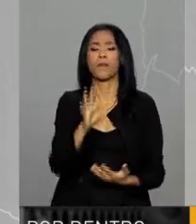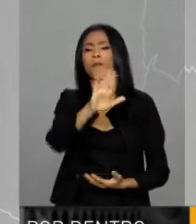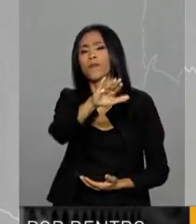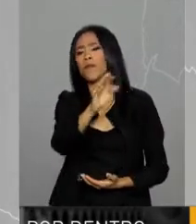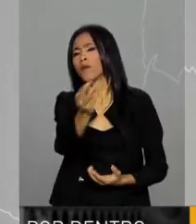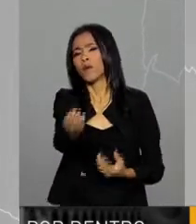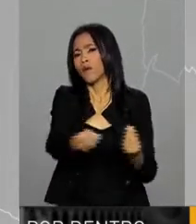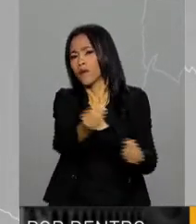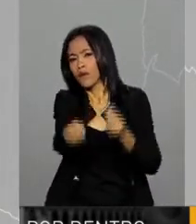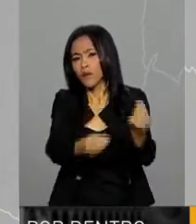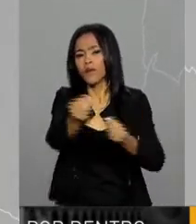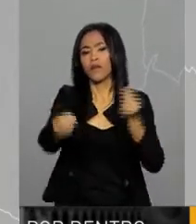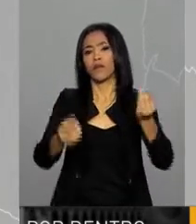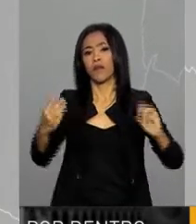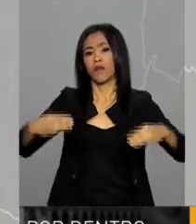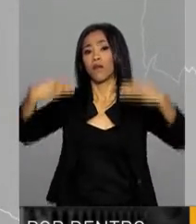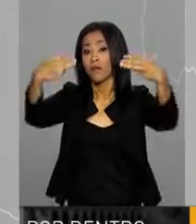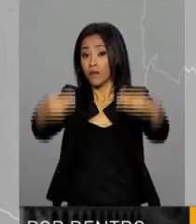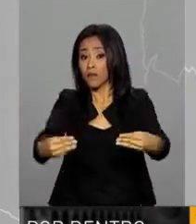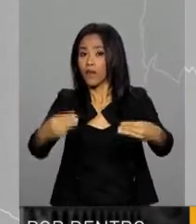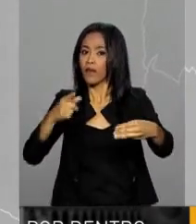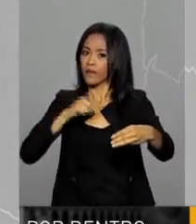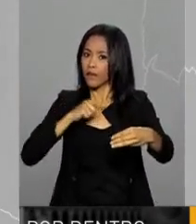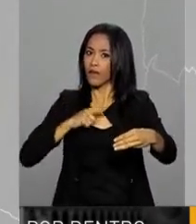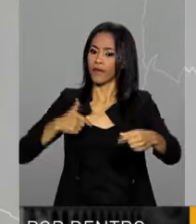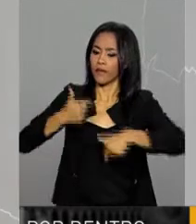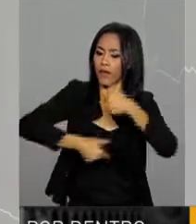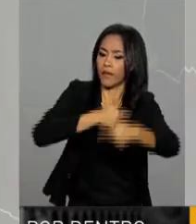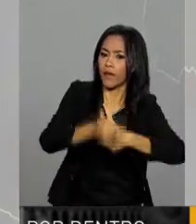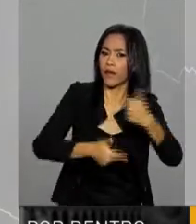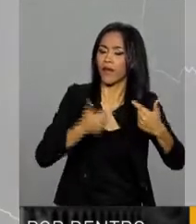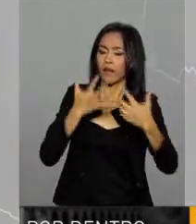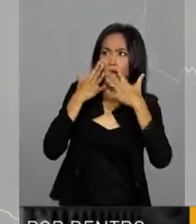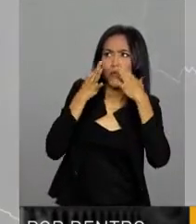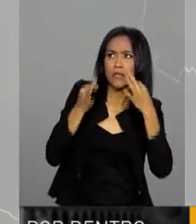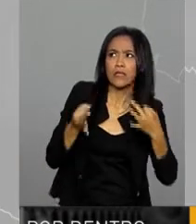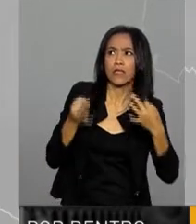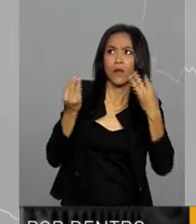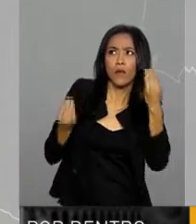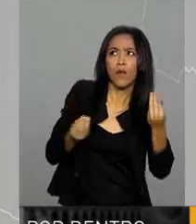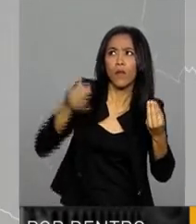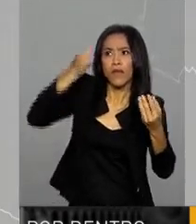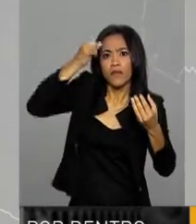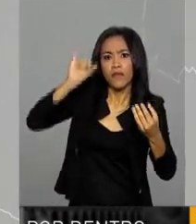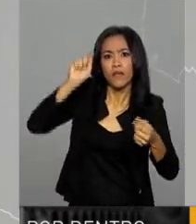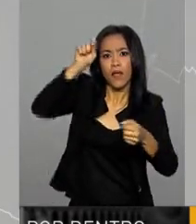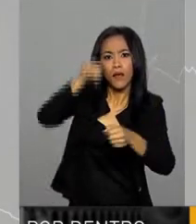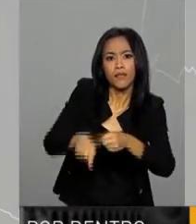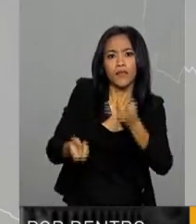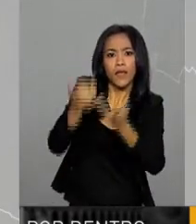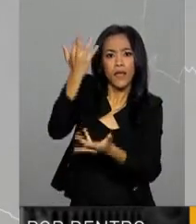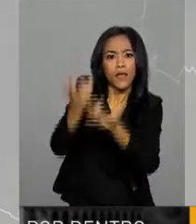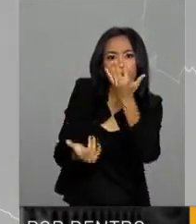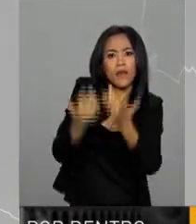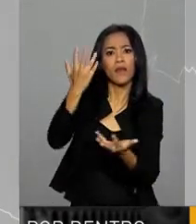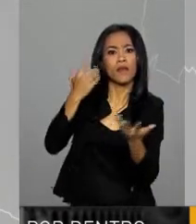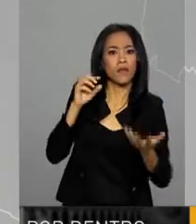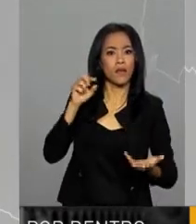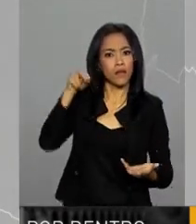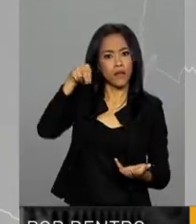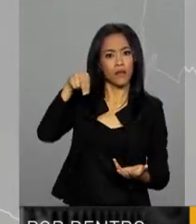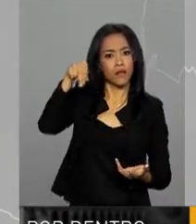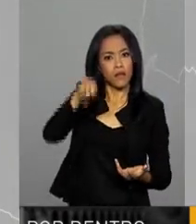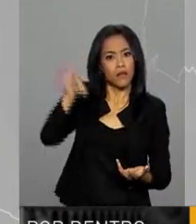ministério em agido de encarar a questão para prevenir a competência e da queimada de